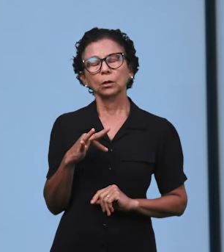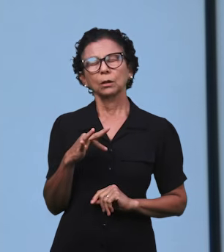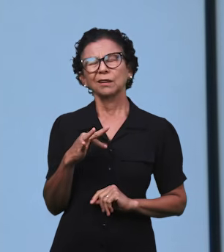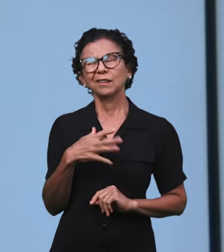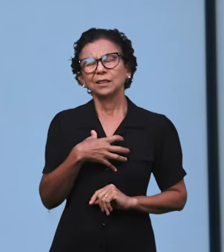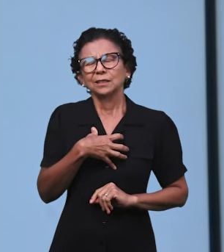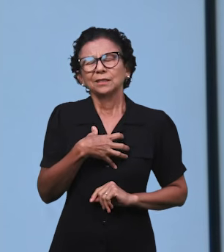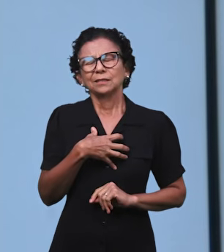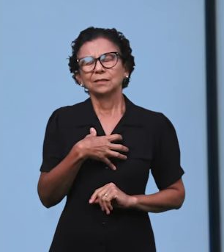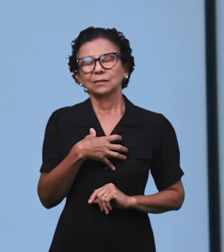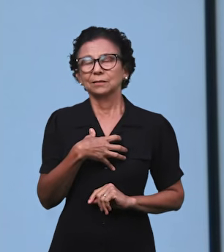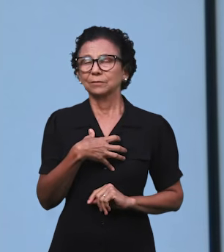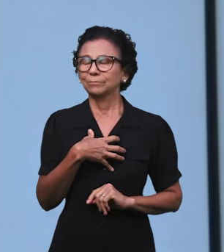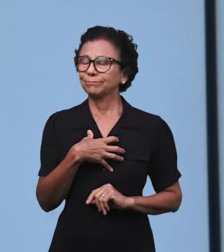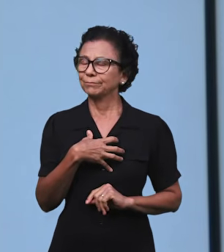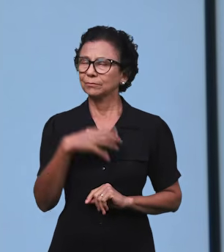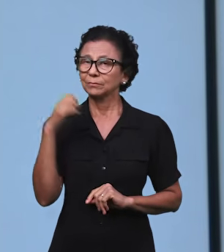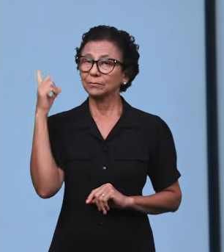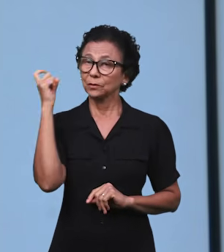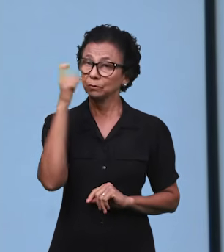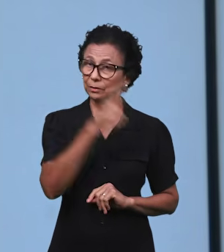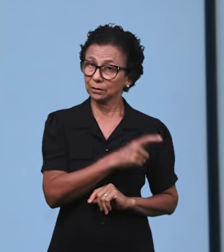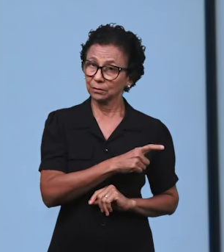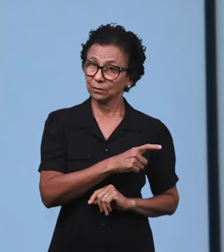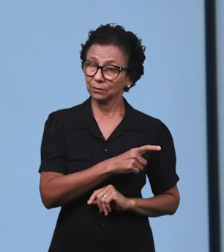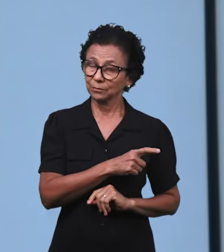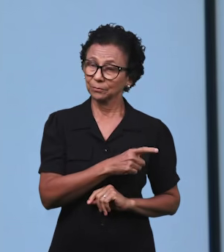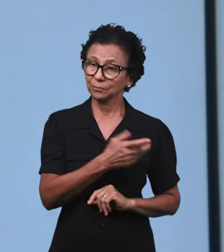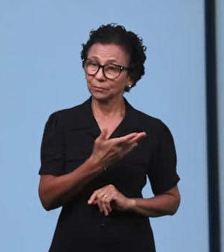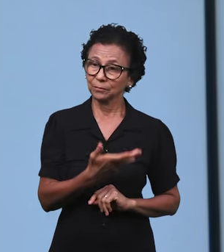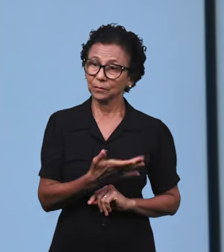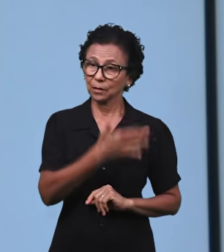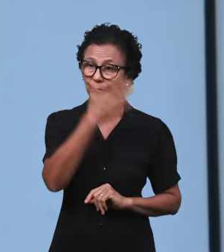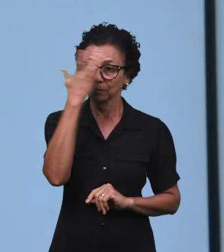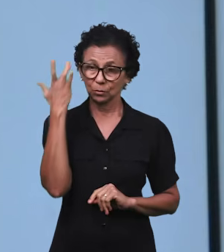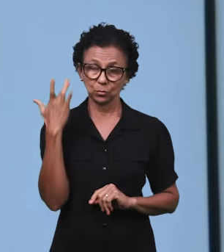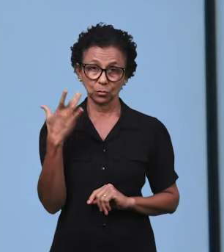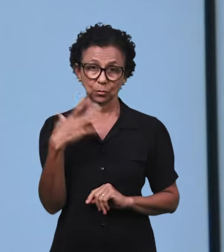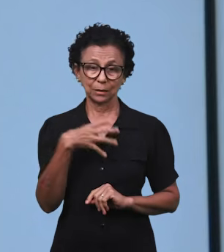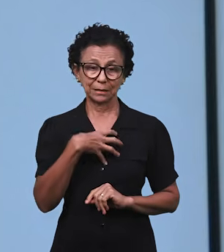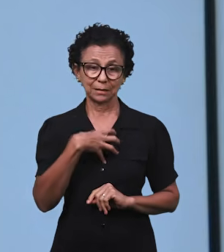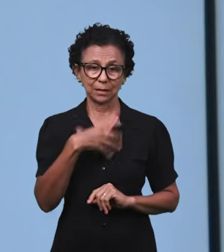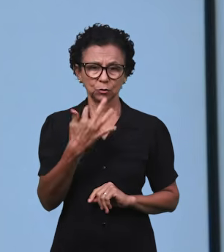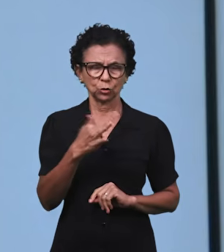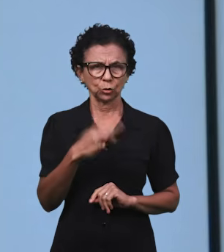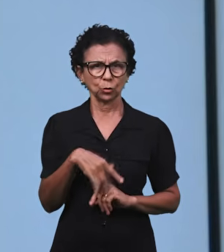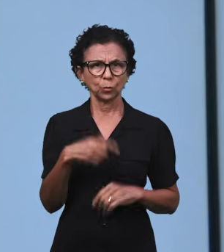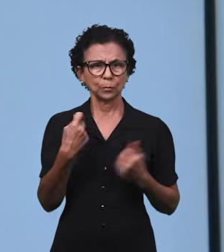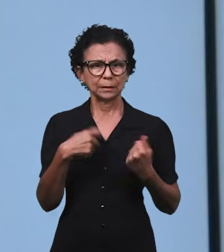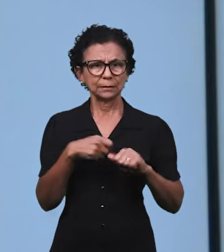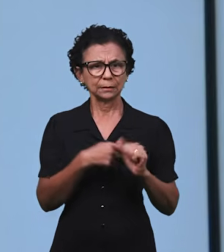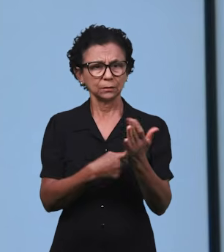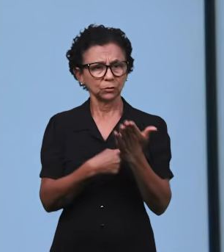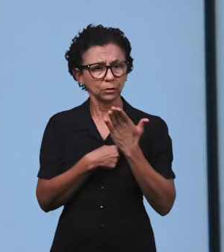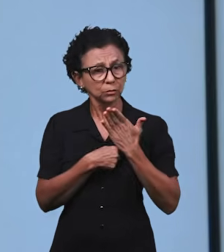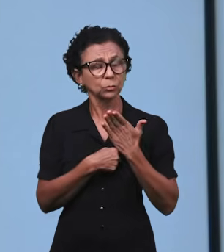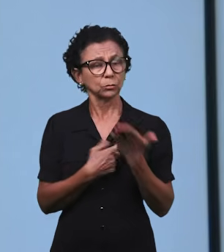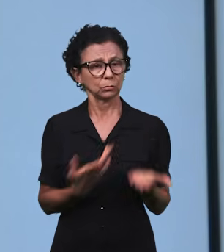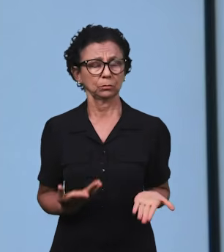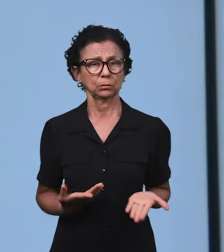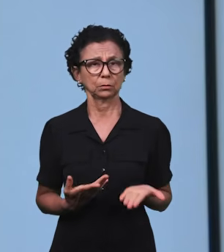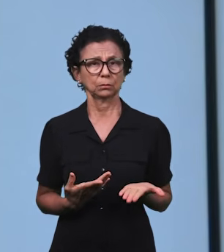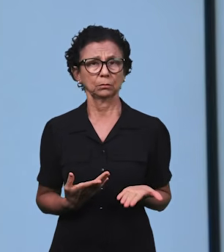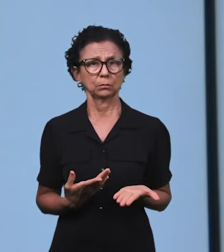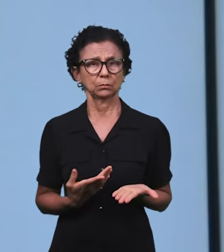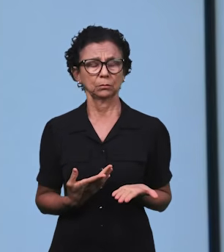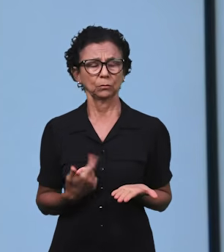fácil. Então, a pessoa que está sentindo dor, ela deve procurar por ajuda. deve ter uma resposta. Por que